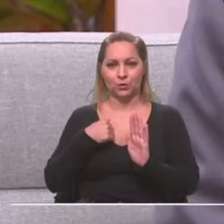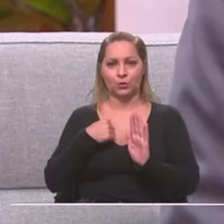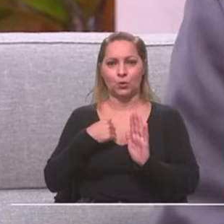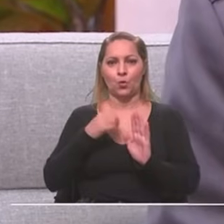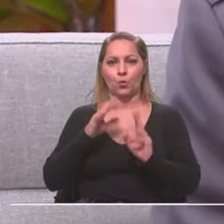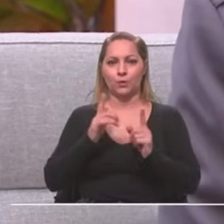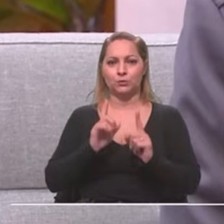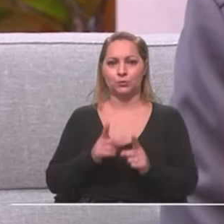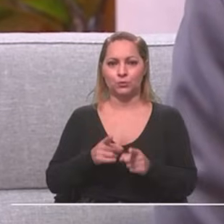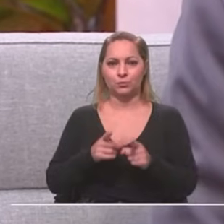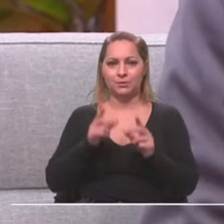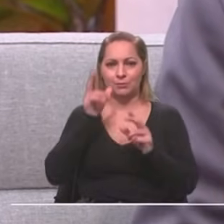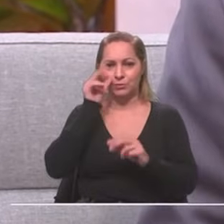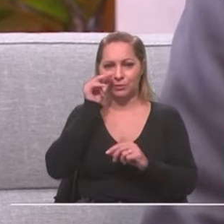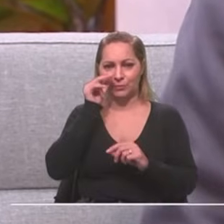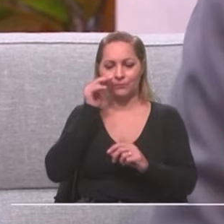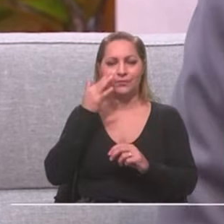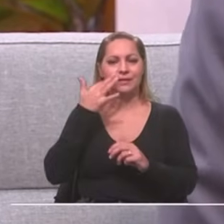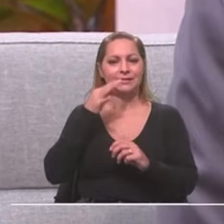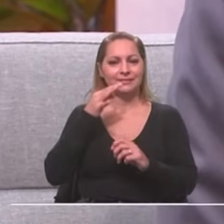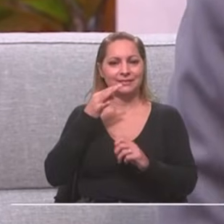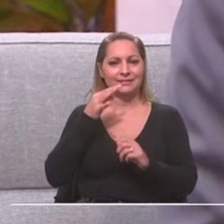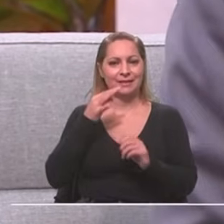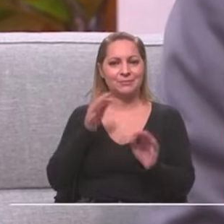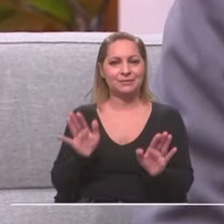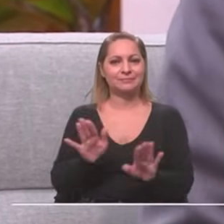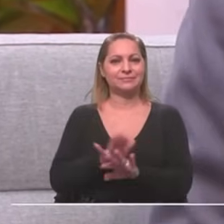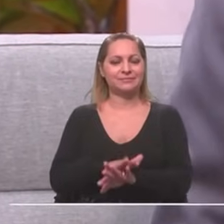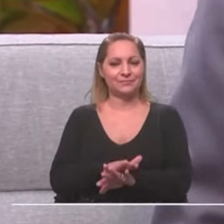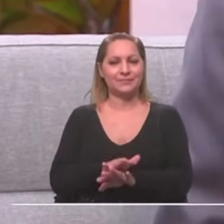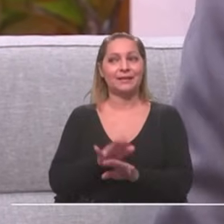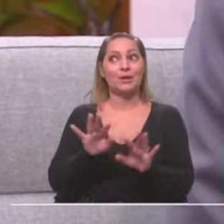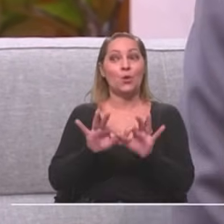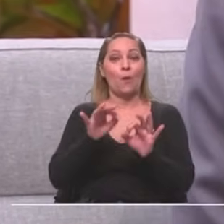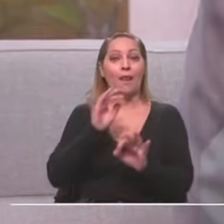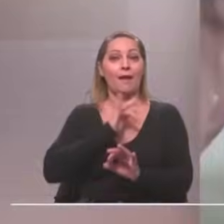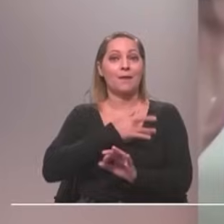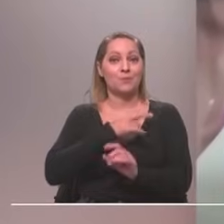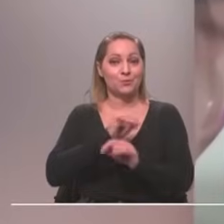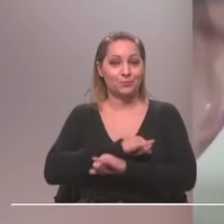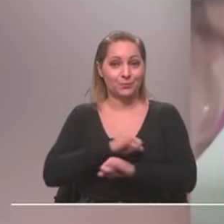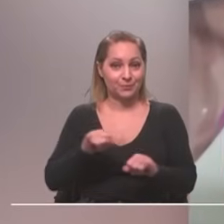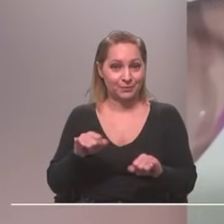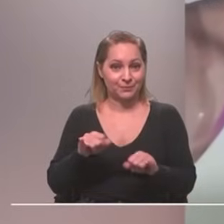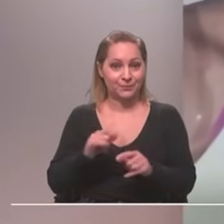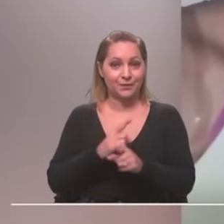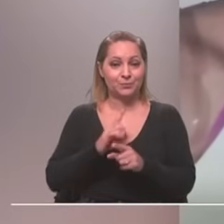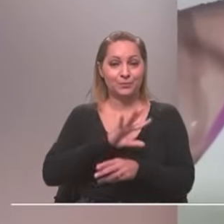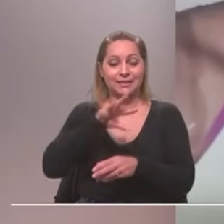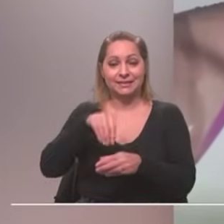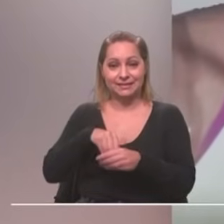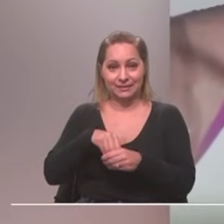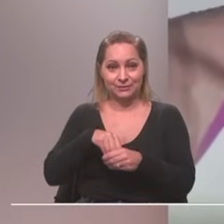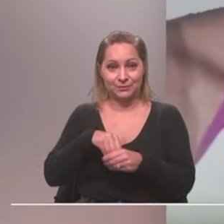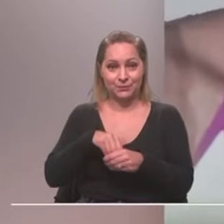quando começámos o nosso namoro, tentámos manter-nos muito discretos. São aqueles amores proibidos. Muito discretos, porque obviamente dentro da